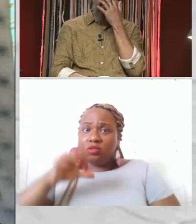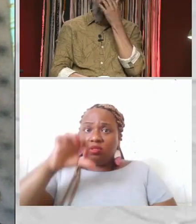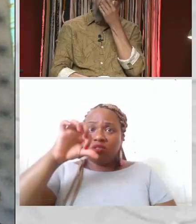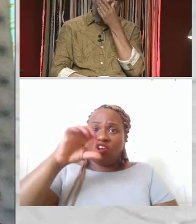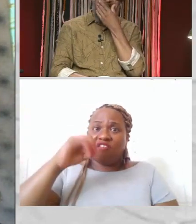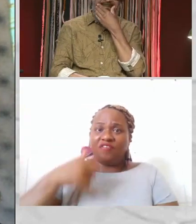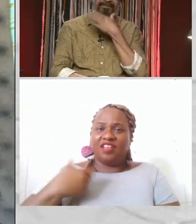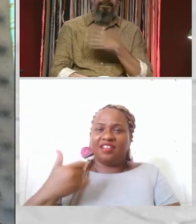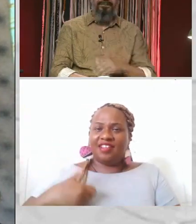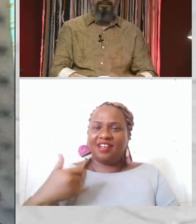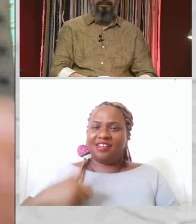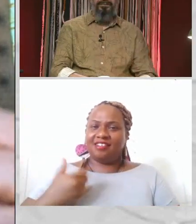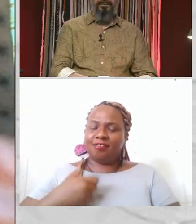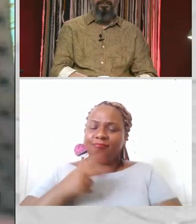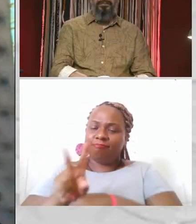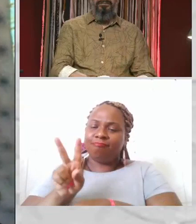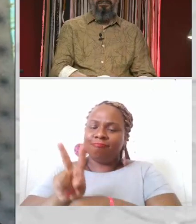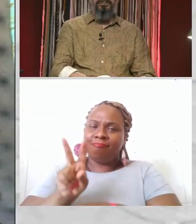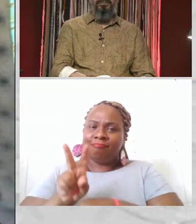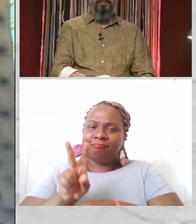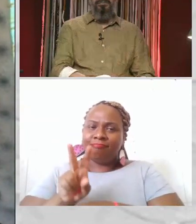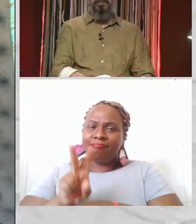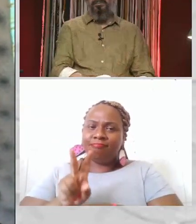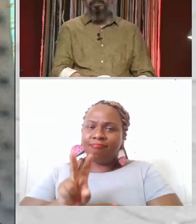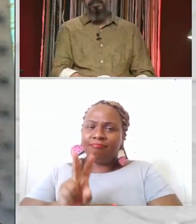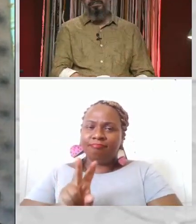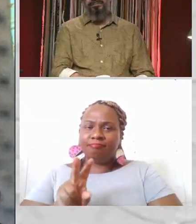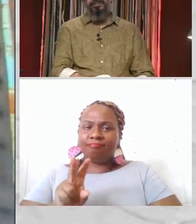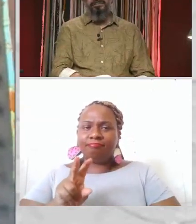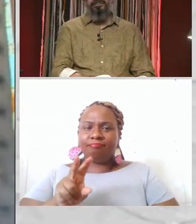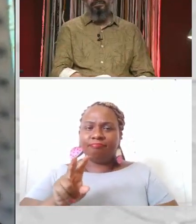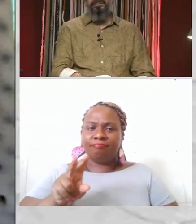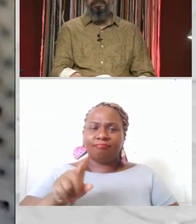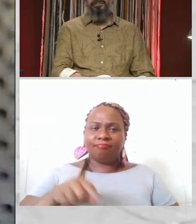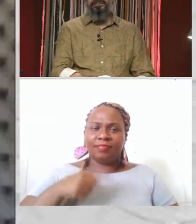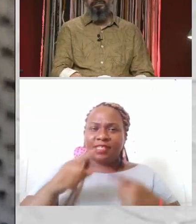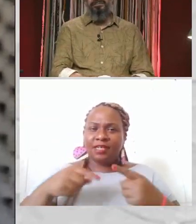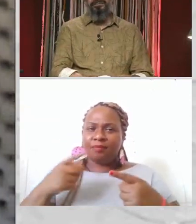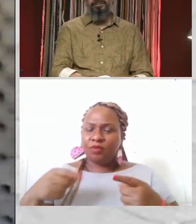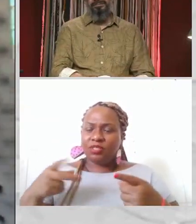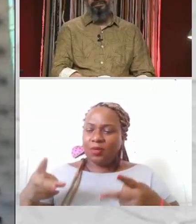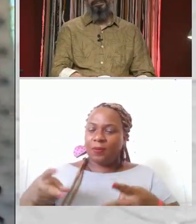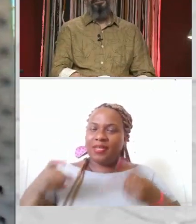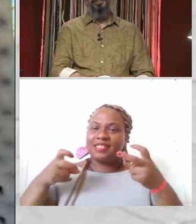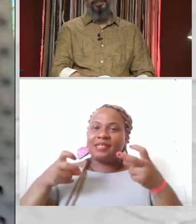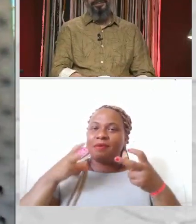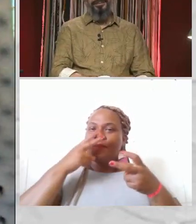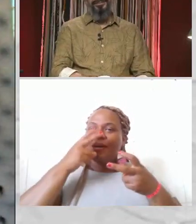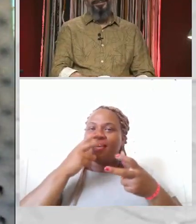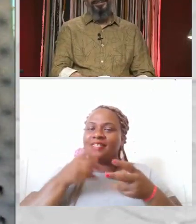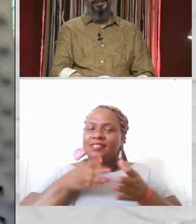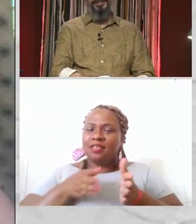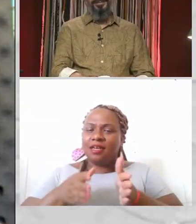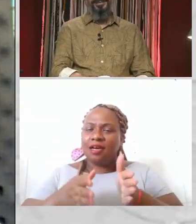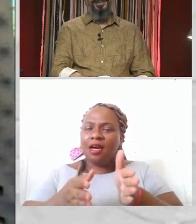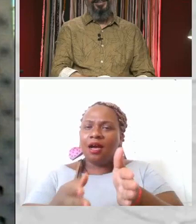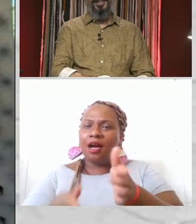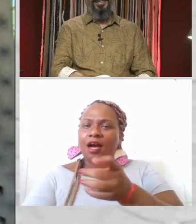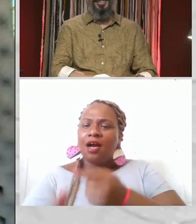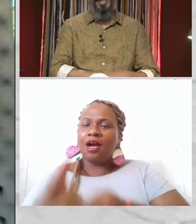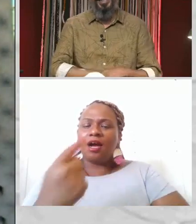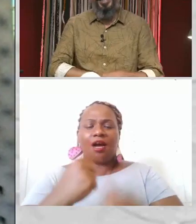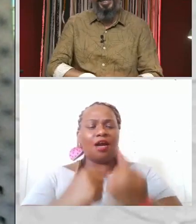aí eu percebi que eu estava fazendo um caminho de volta. Eu estava